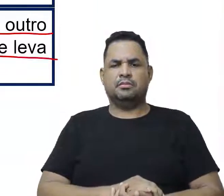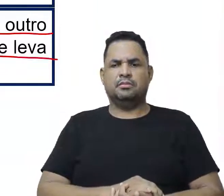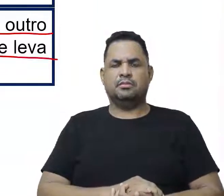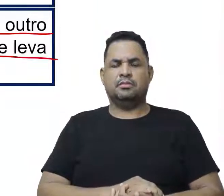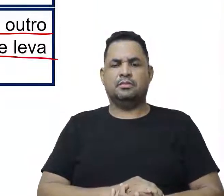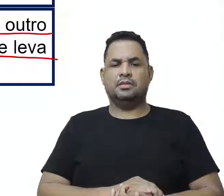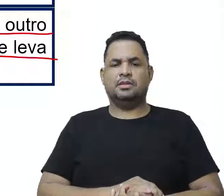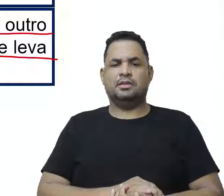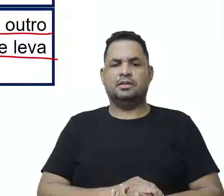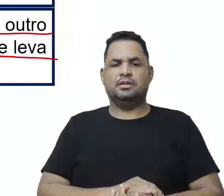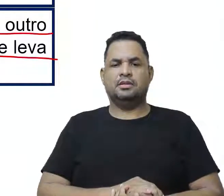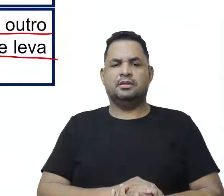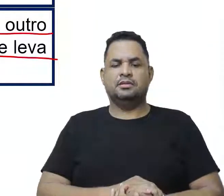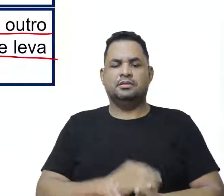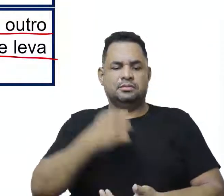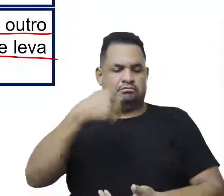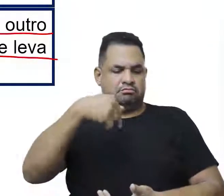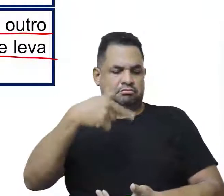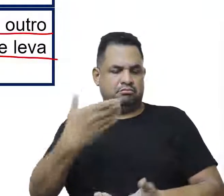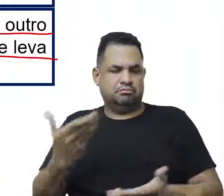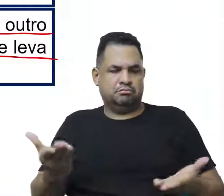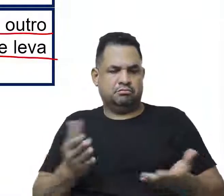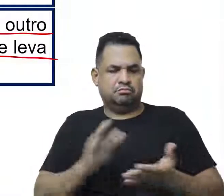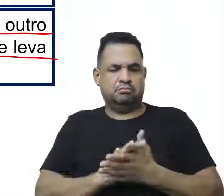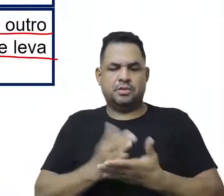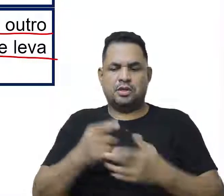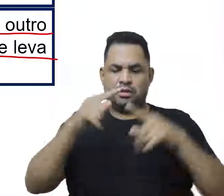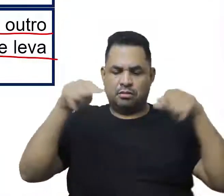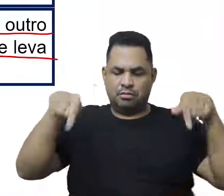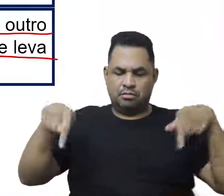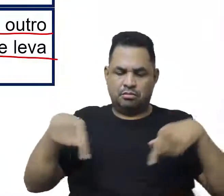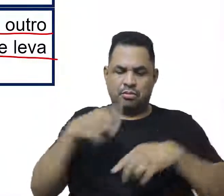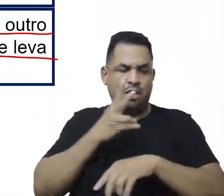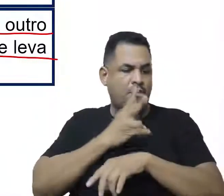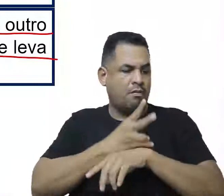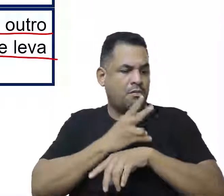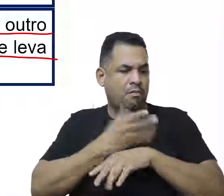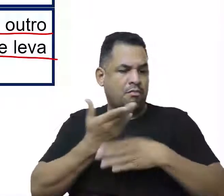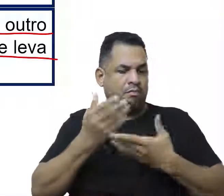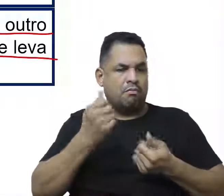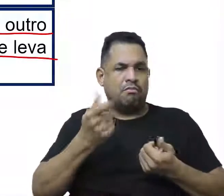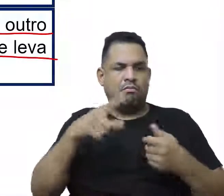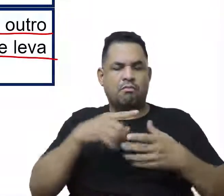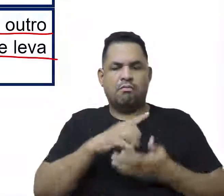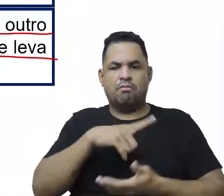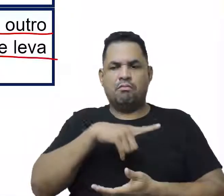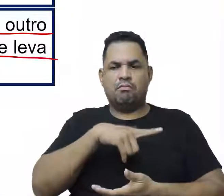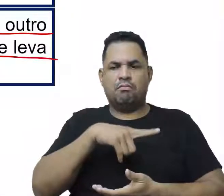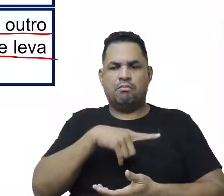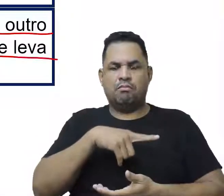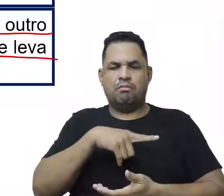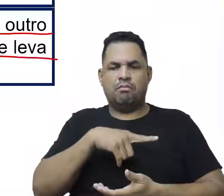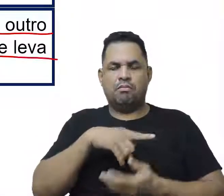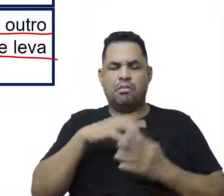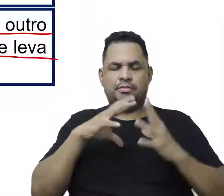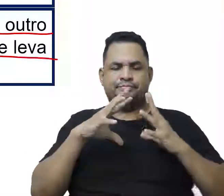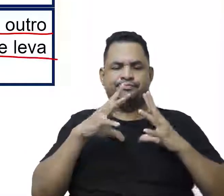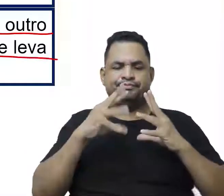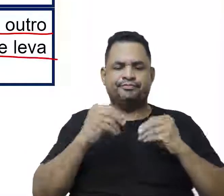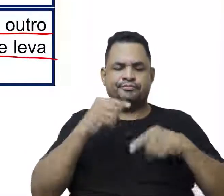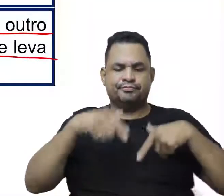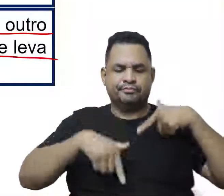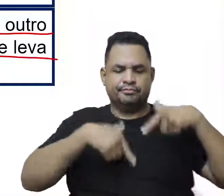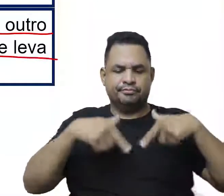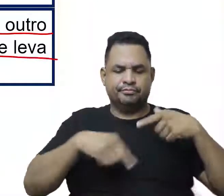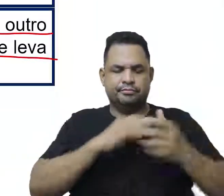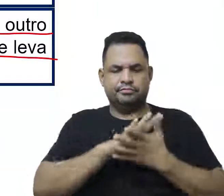ou seja eu tô aqui agora no estúdio né e eu tenho todo todo o